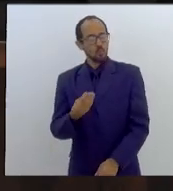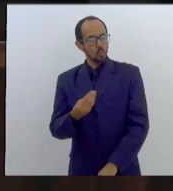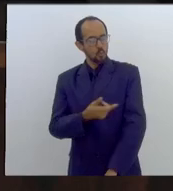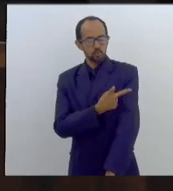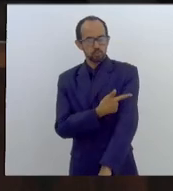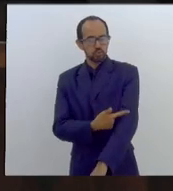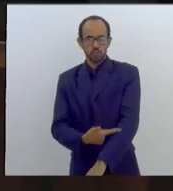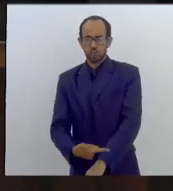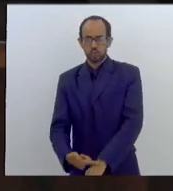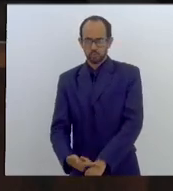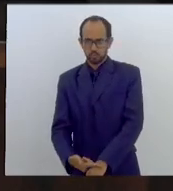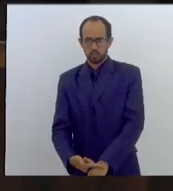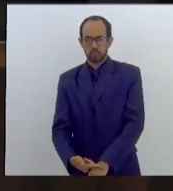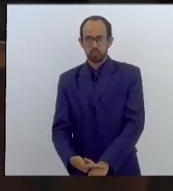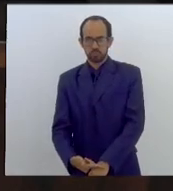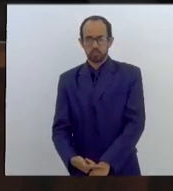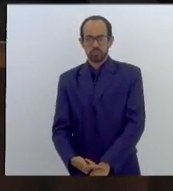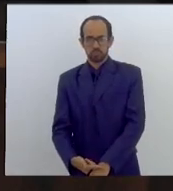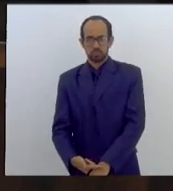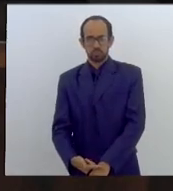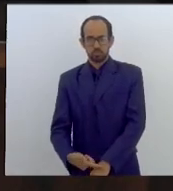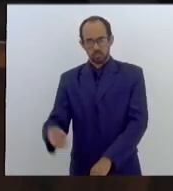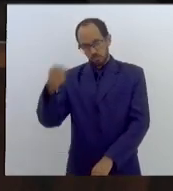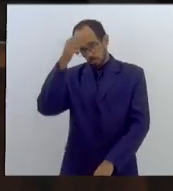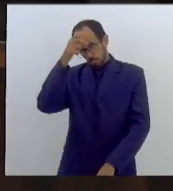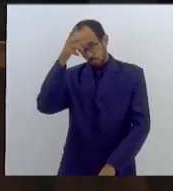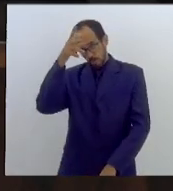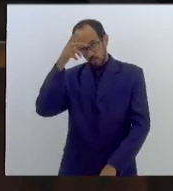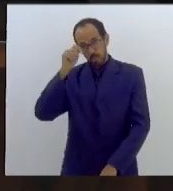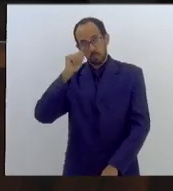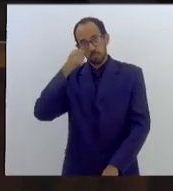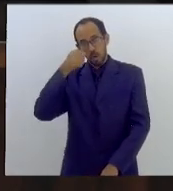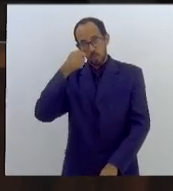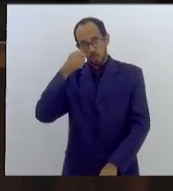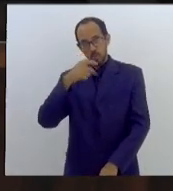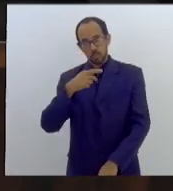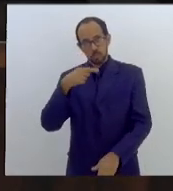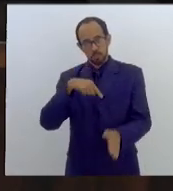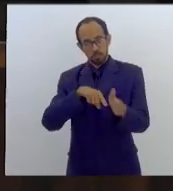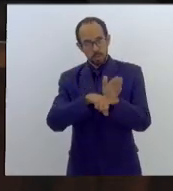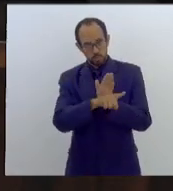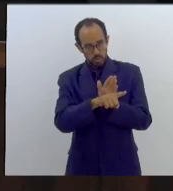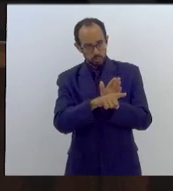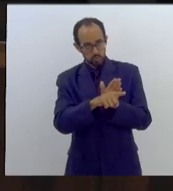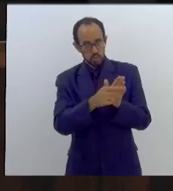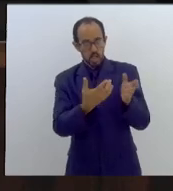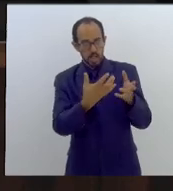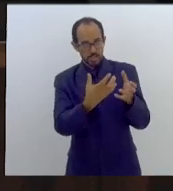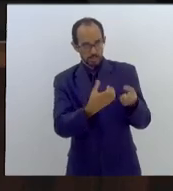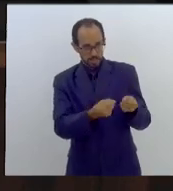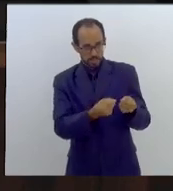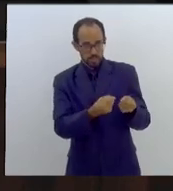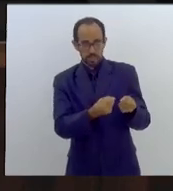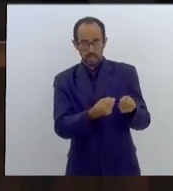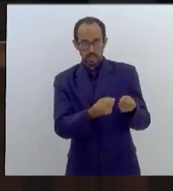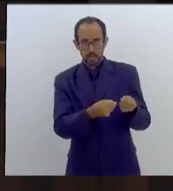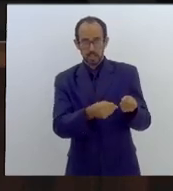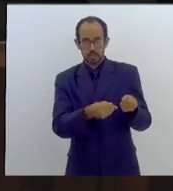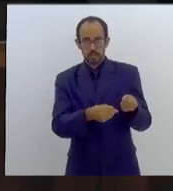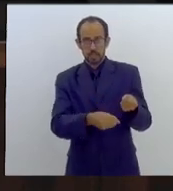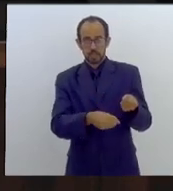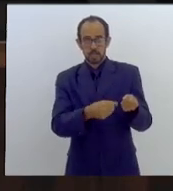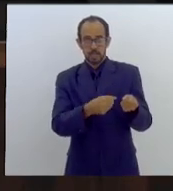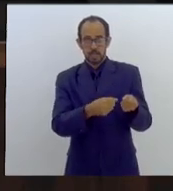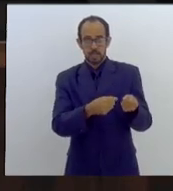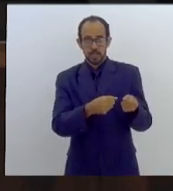pessoa boa, né? Prefeito Eduardo Paes aceita receber o atrasado em 112